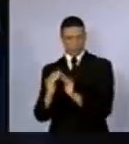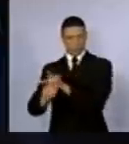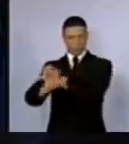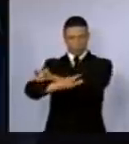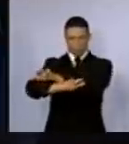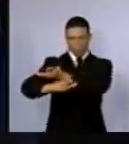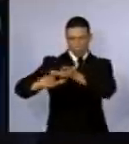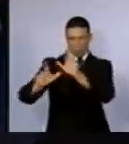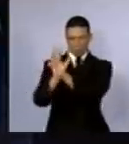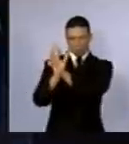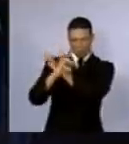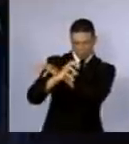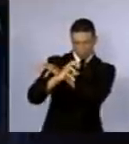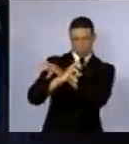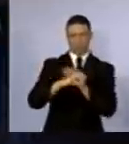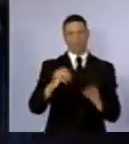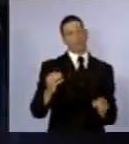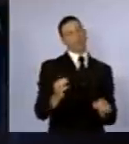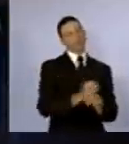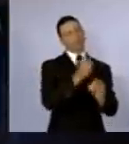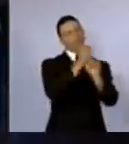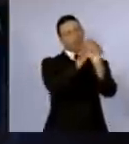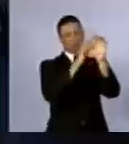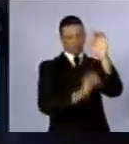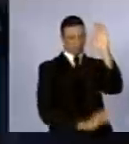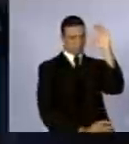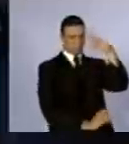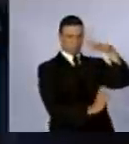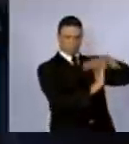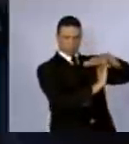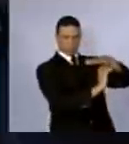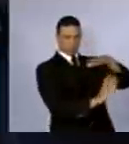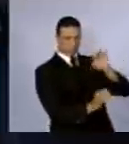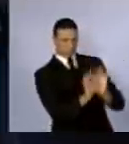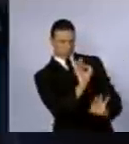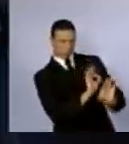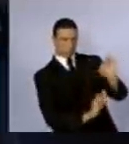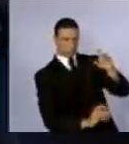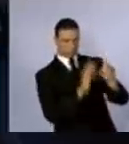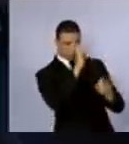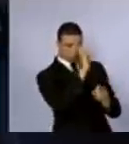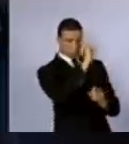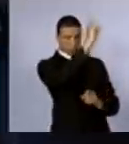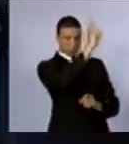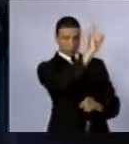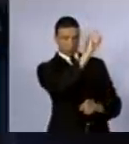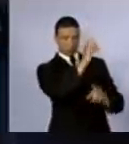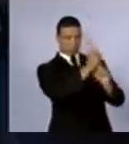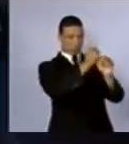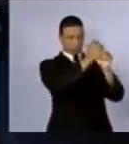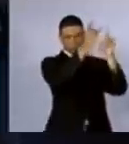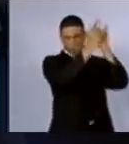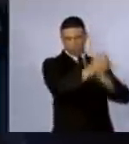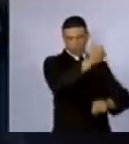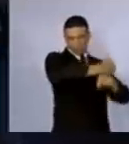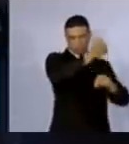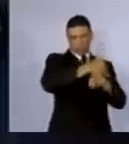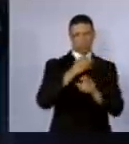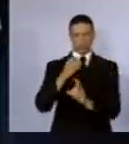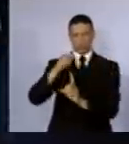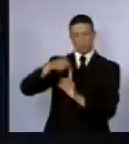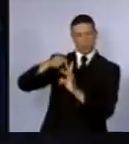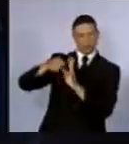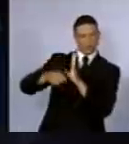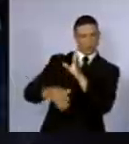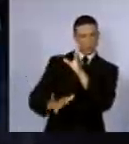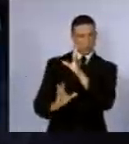licenciamento e que ela ocorre por um período tão longo. Hoje, o licenciamento dura, em média, em torno de 20 a 24 meses. Né? Então, é